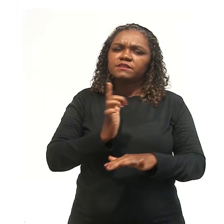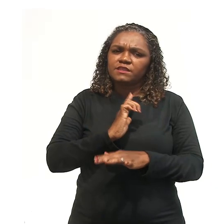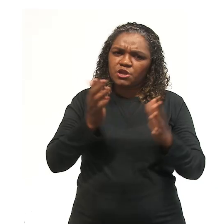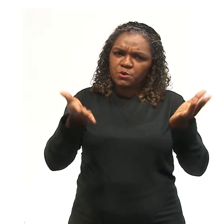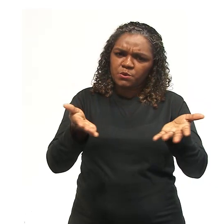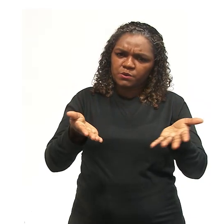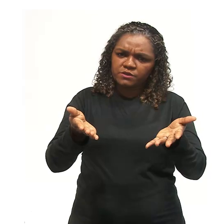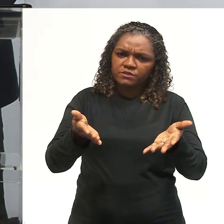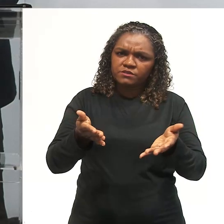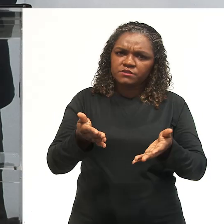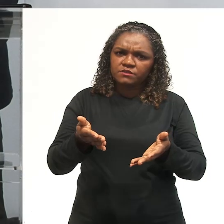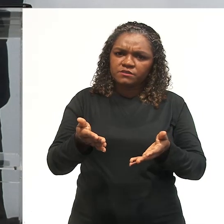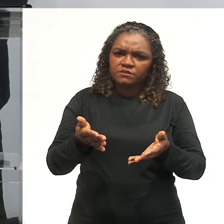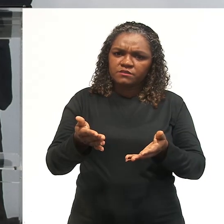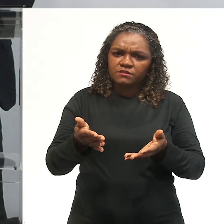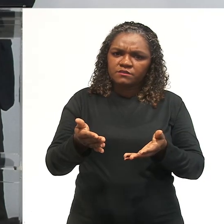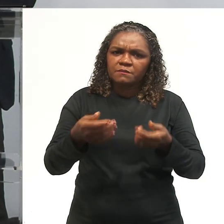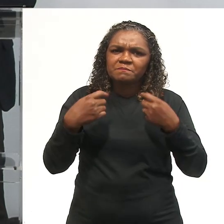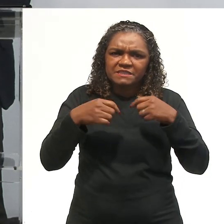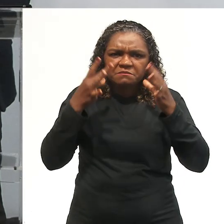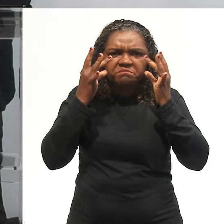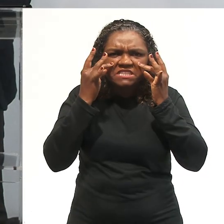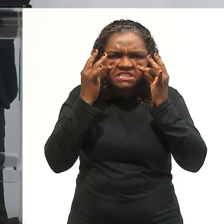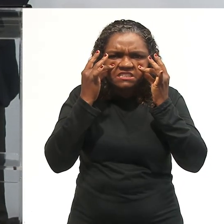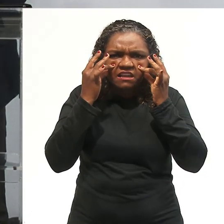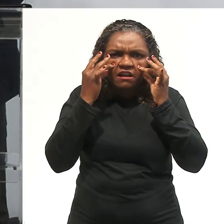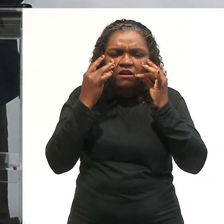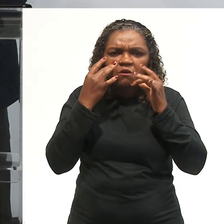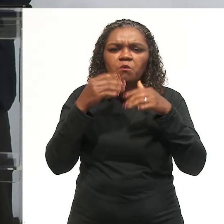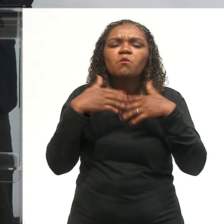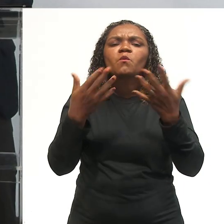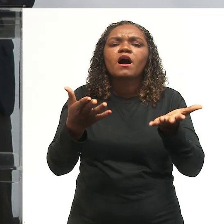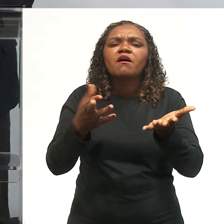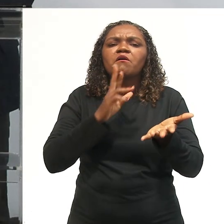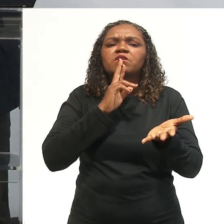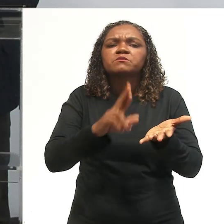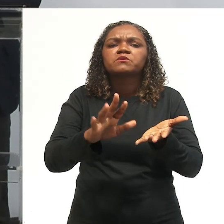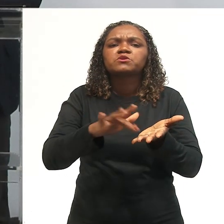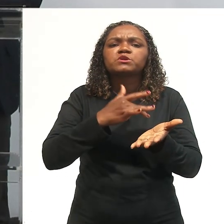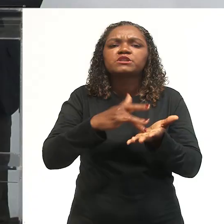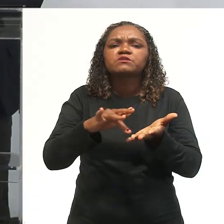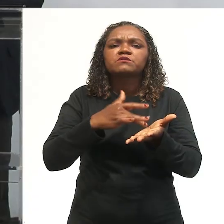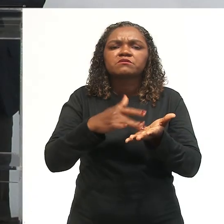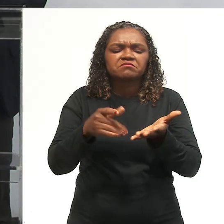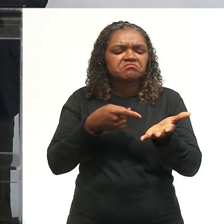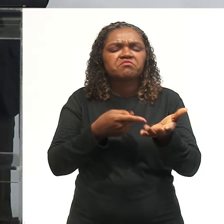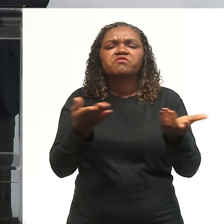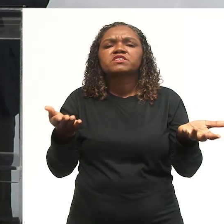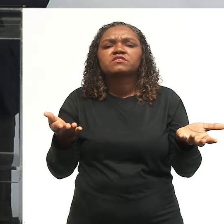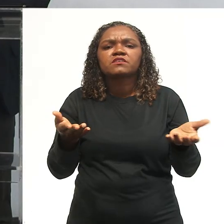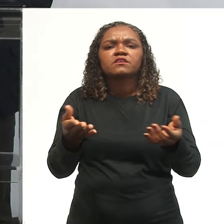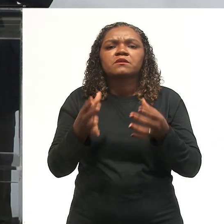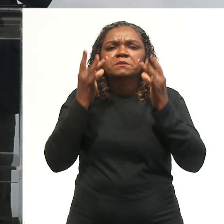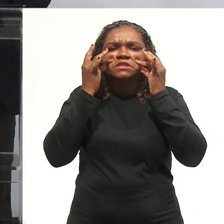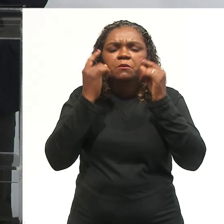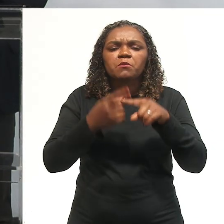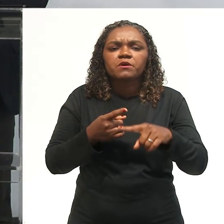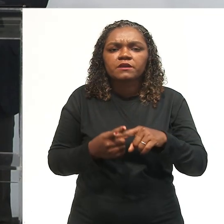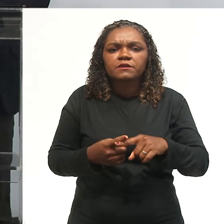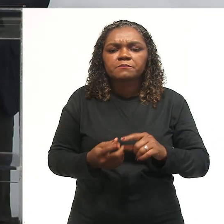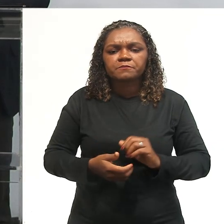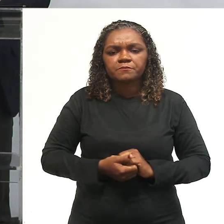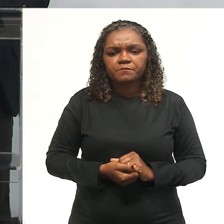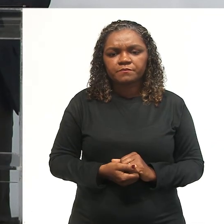é justificável a utilização de um pregão presencial em detrimento de um pregão eletrônico? Olha, dificilmente